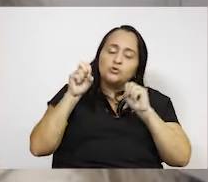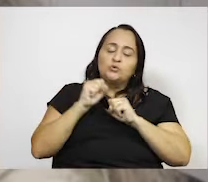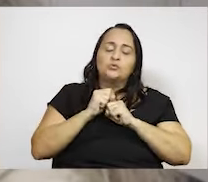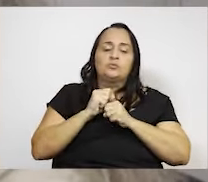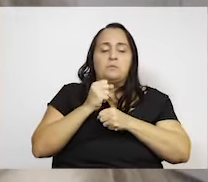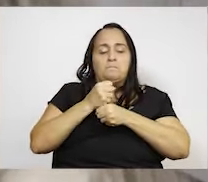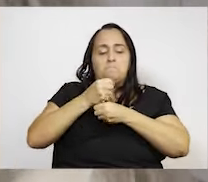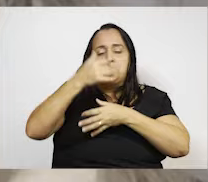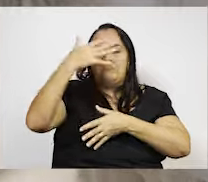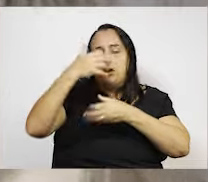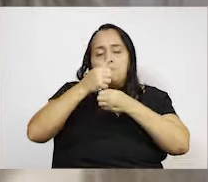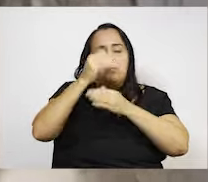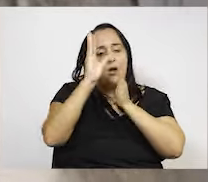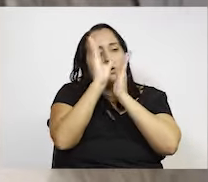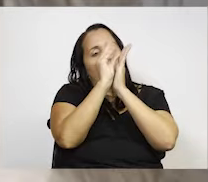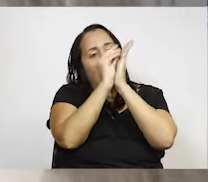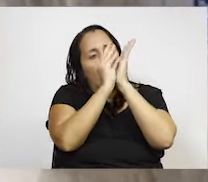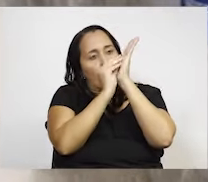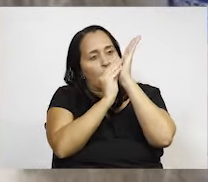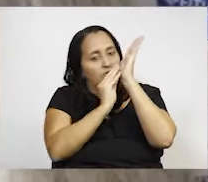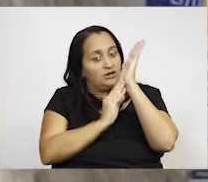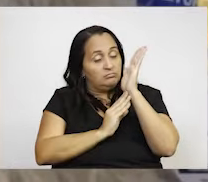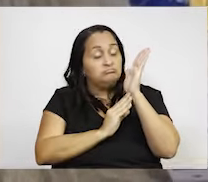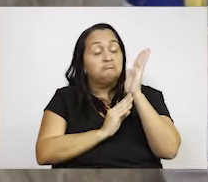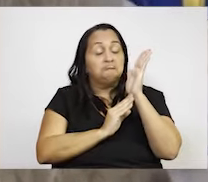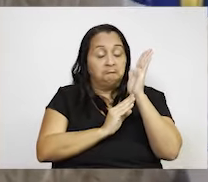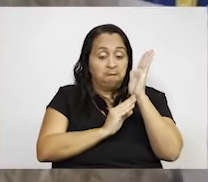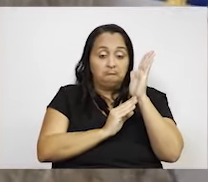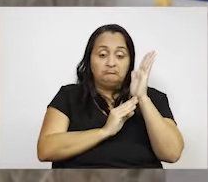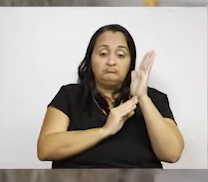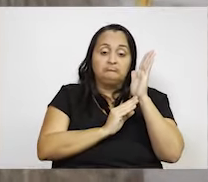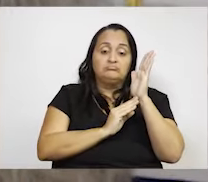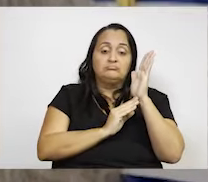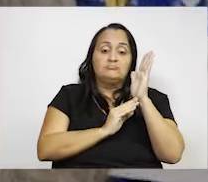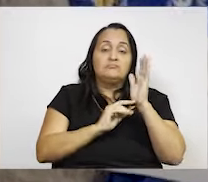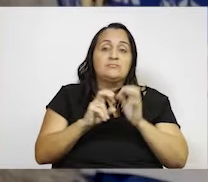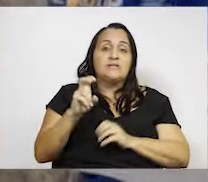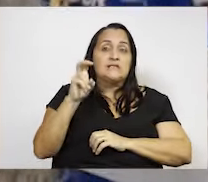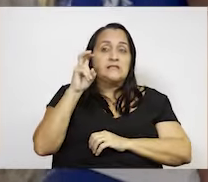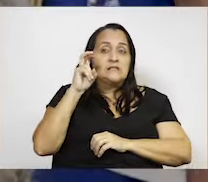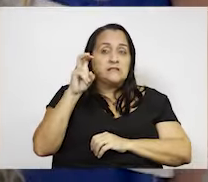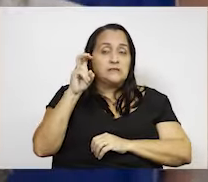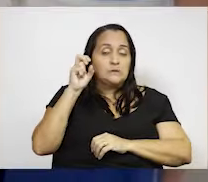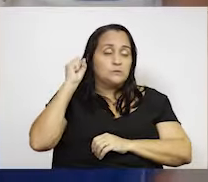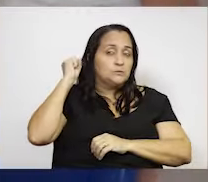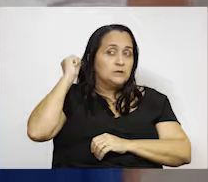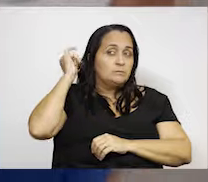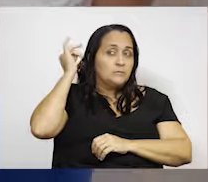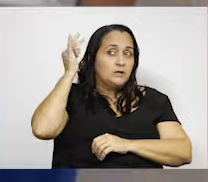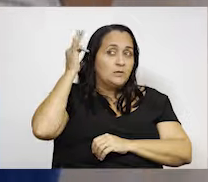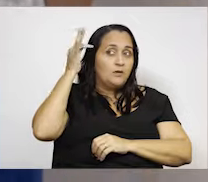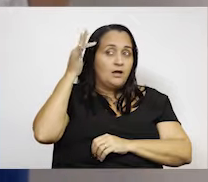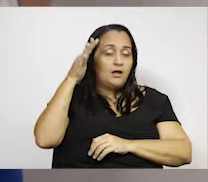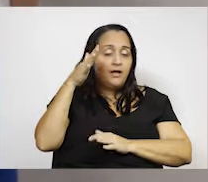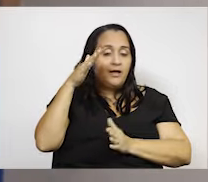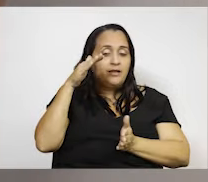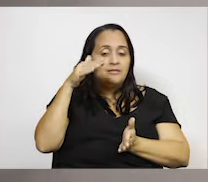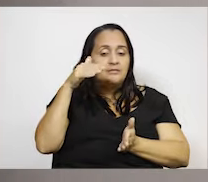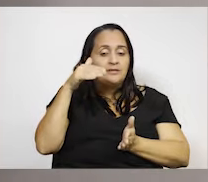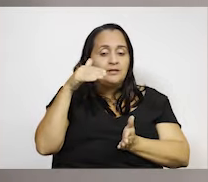subindo conteúdo, é o tempo todo. O digital funciona de 5 da manhã